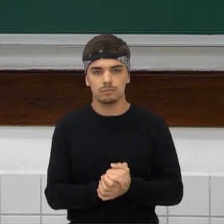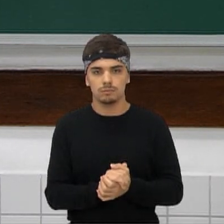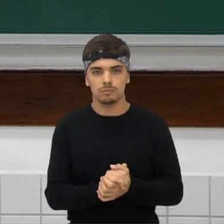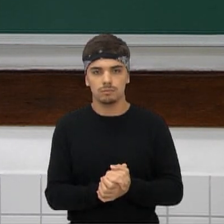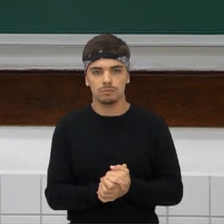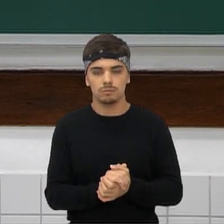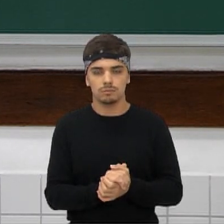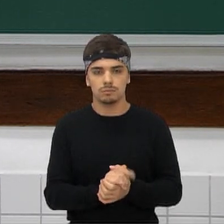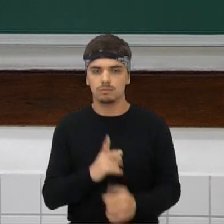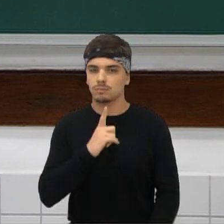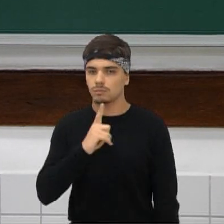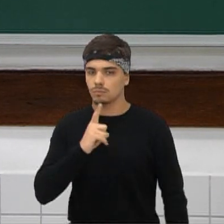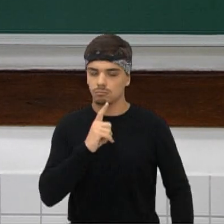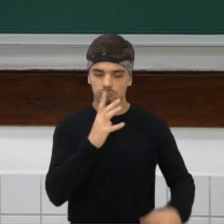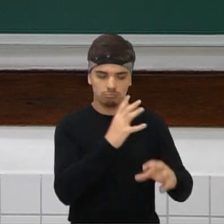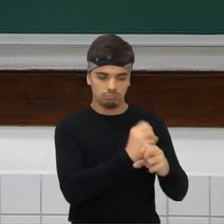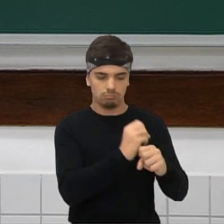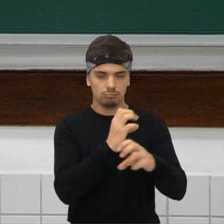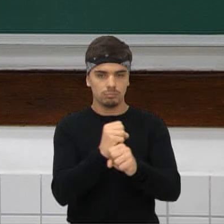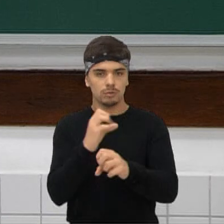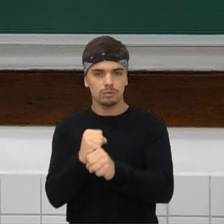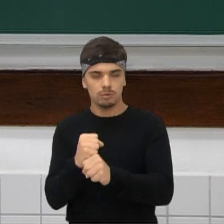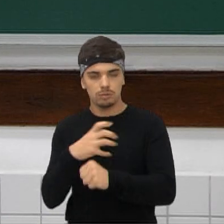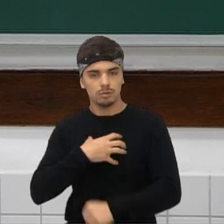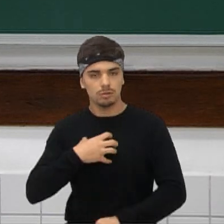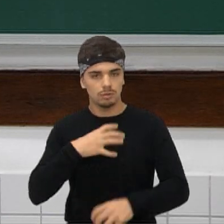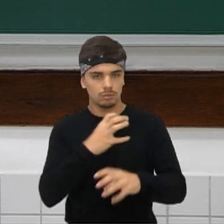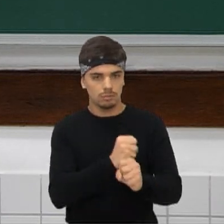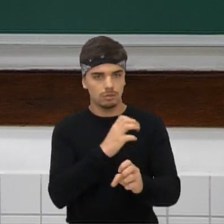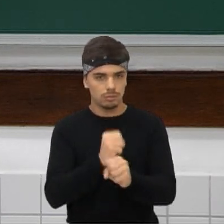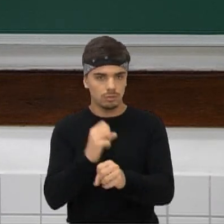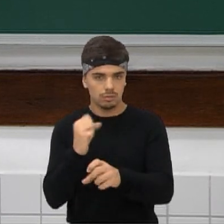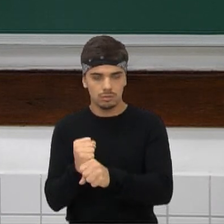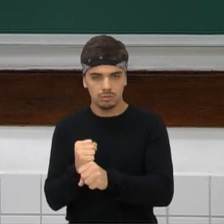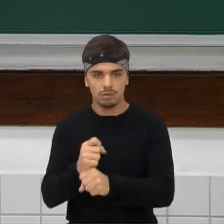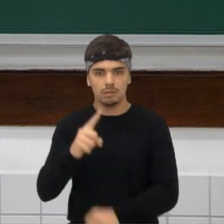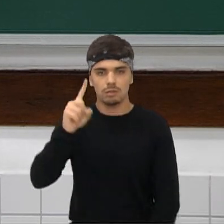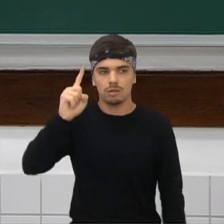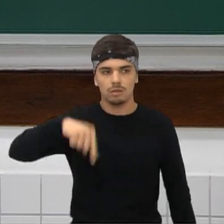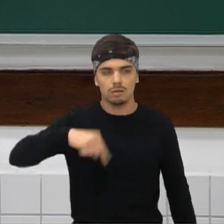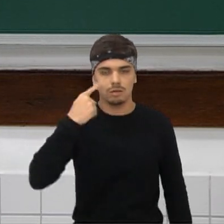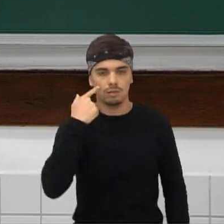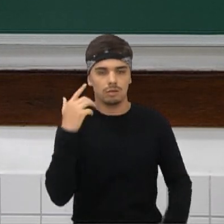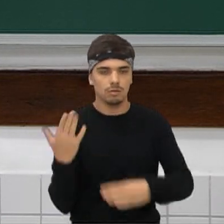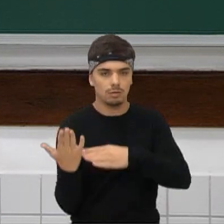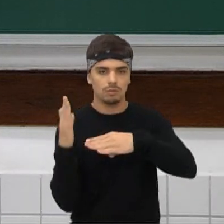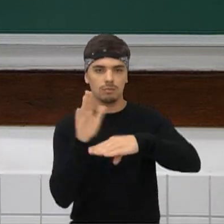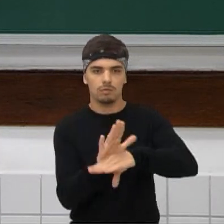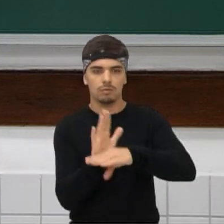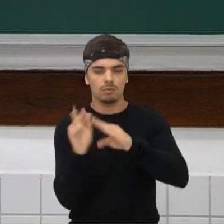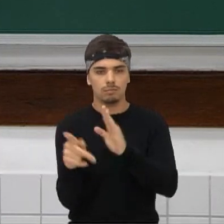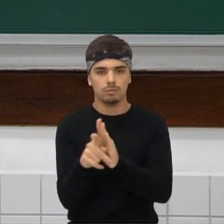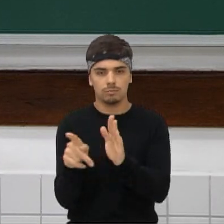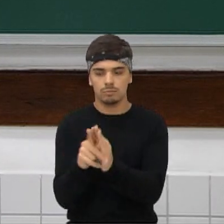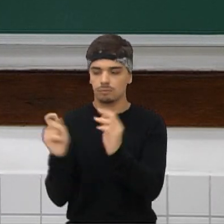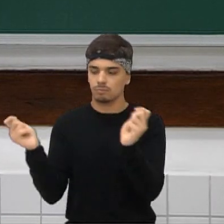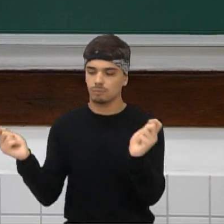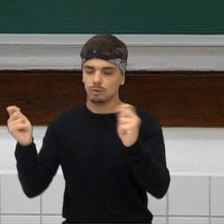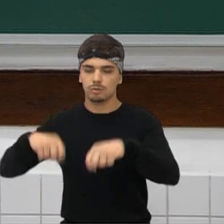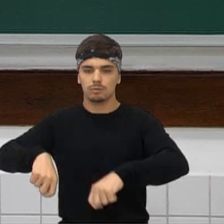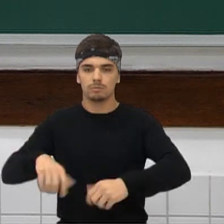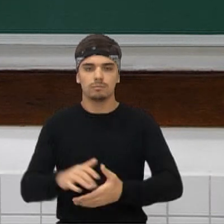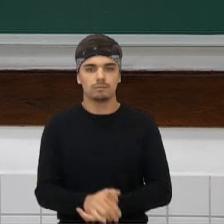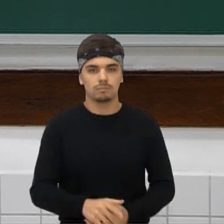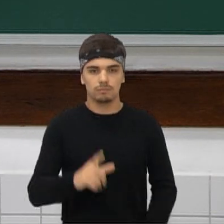ponto, né, para calcular, a nossa fórmula para calcular são os favoráveis pelos possíveis. Eu tenho